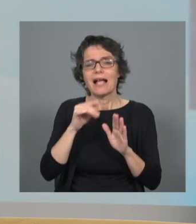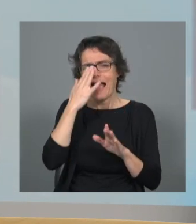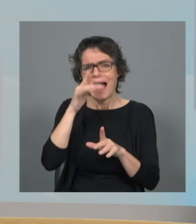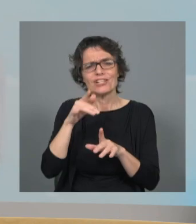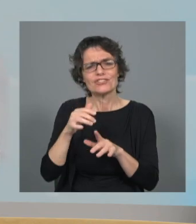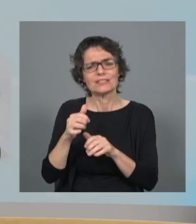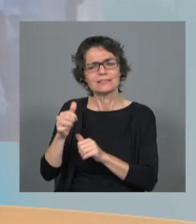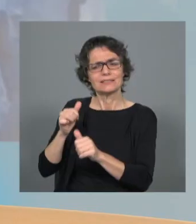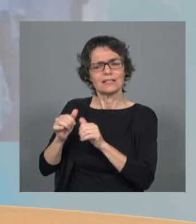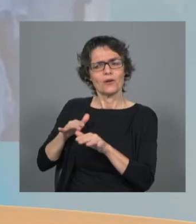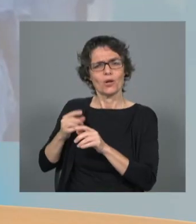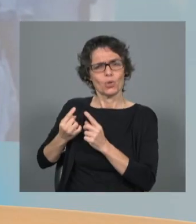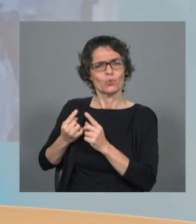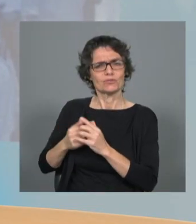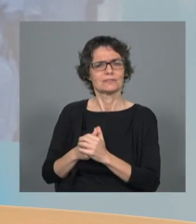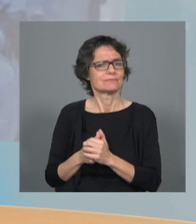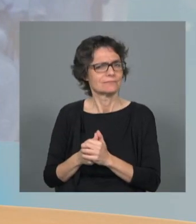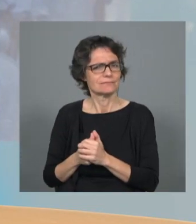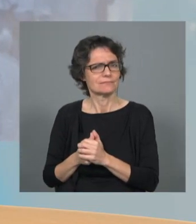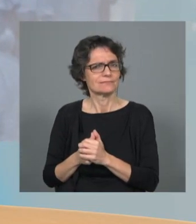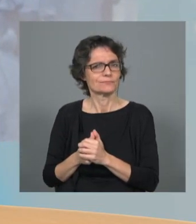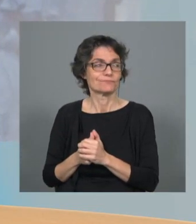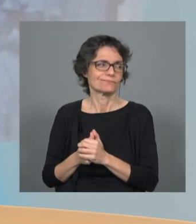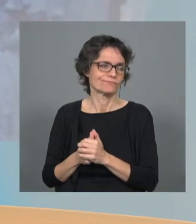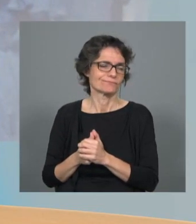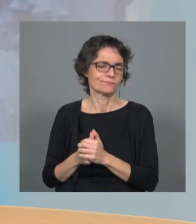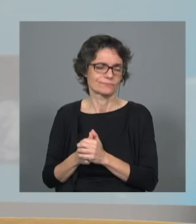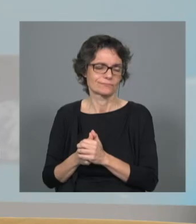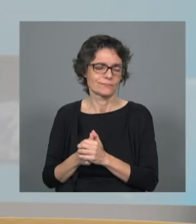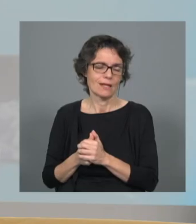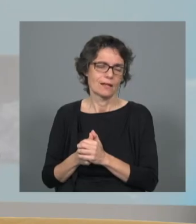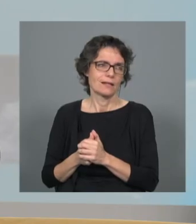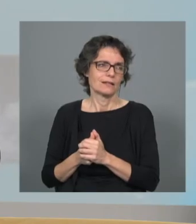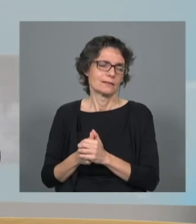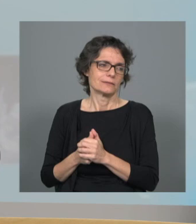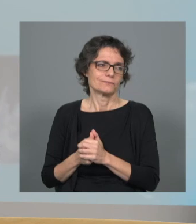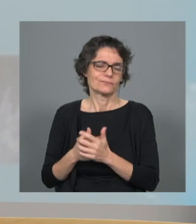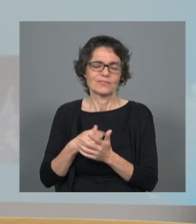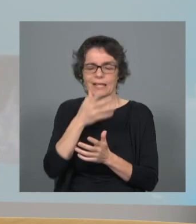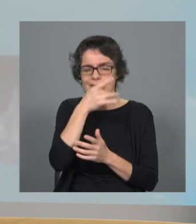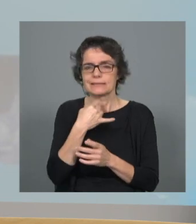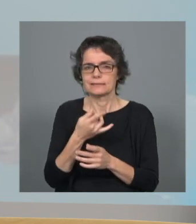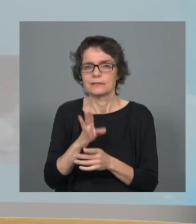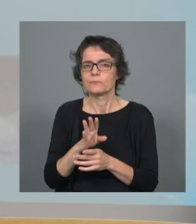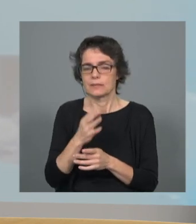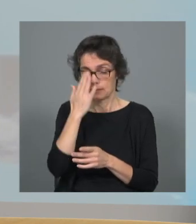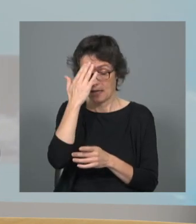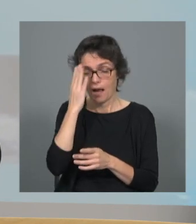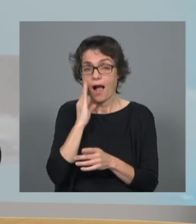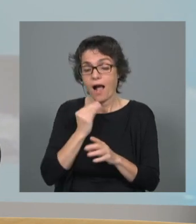necessário dar? Por muito que nos custe, eu acho que seria preciso,